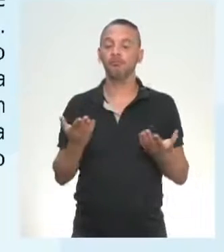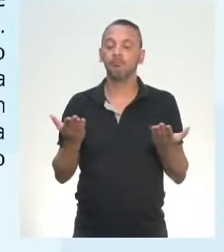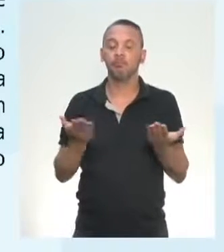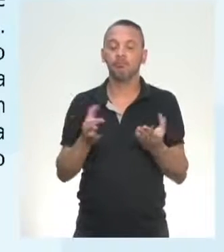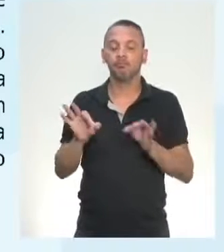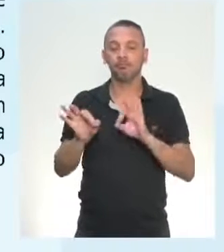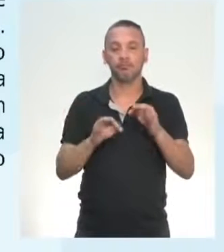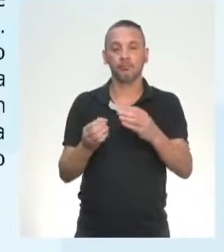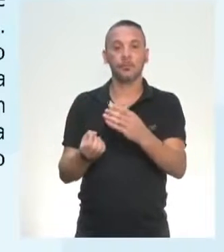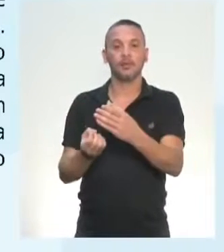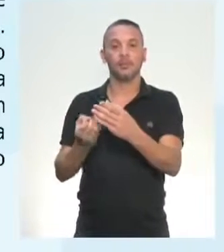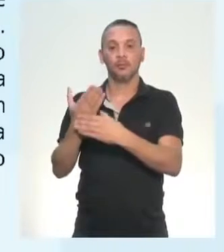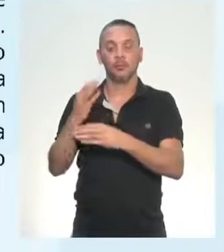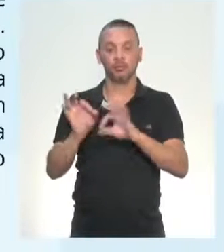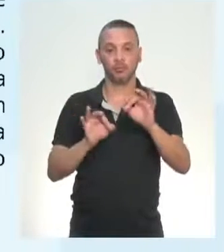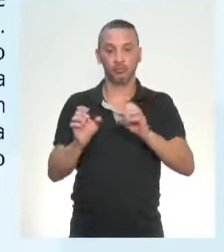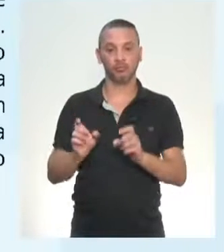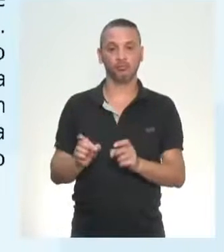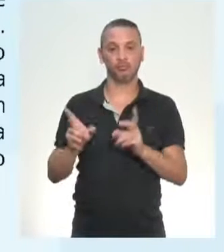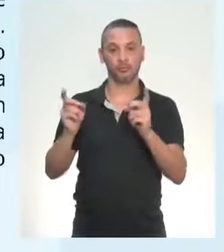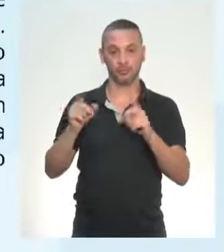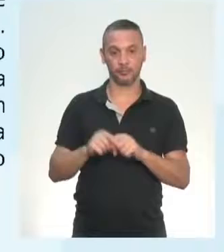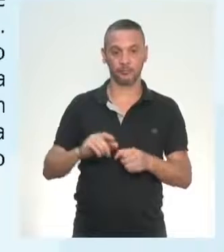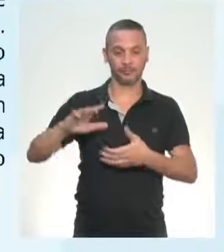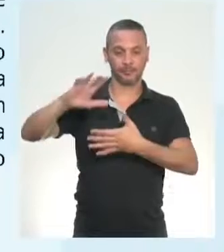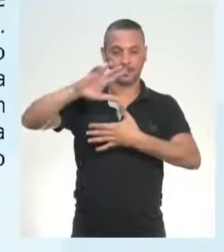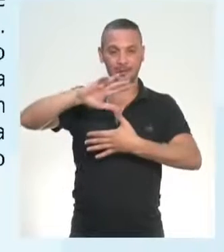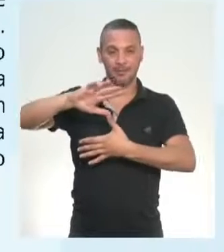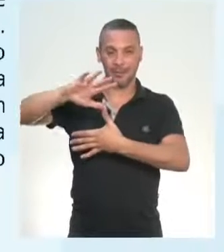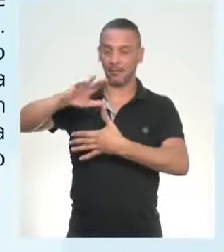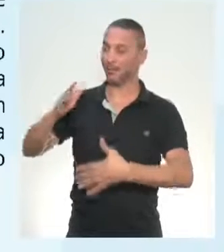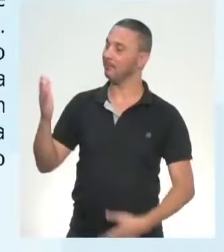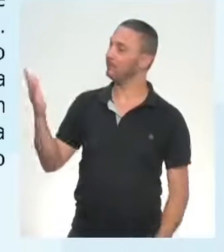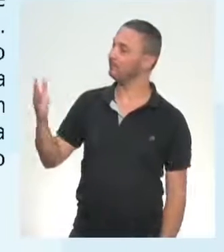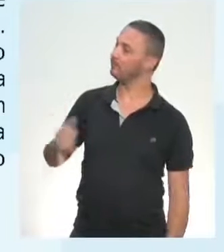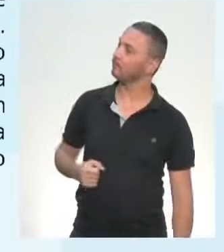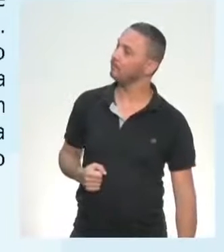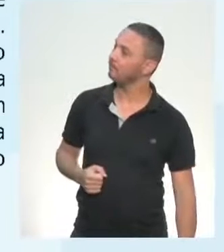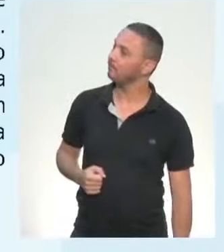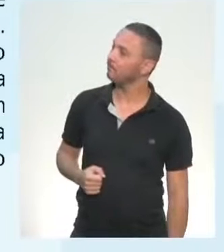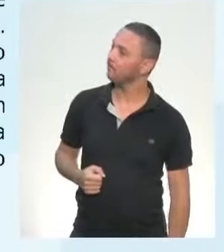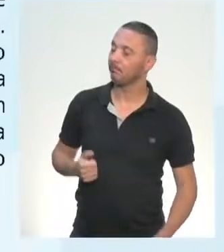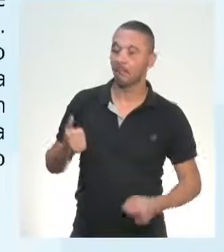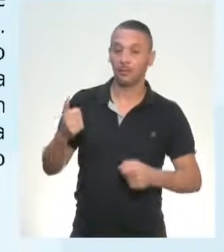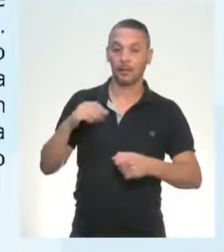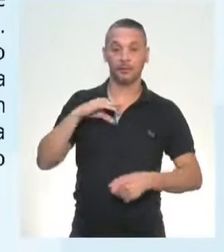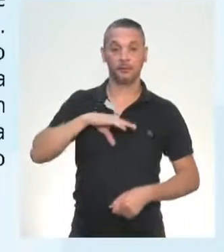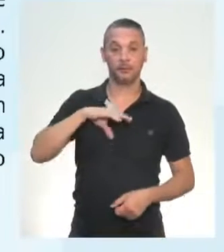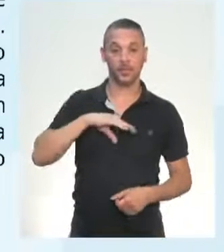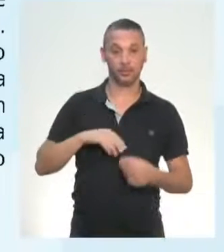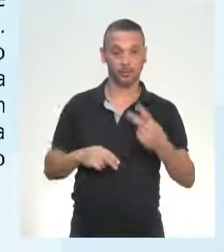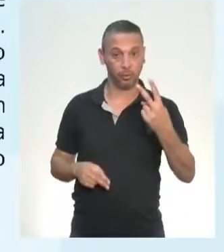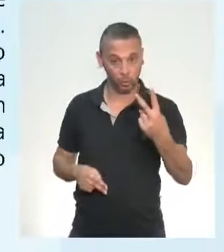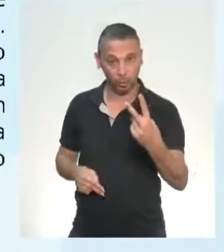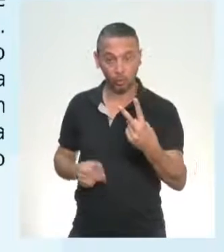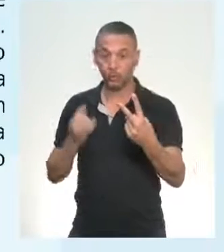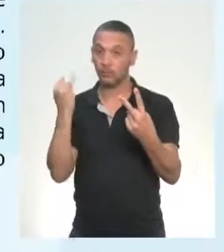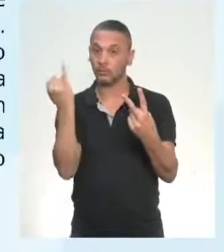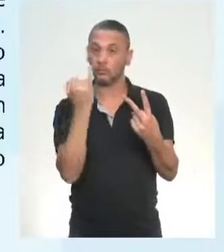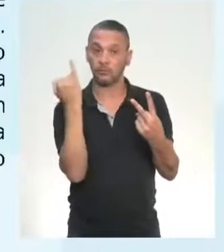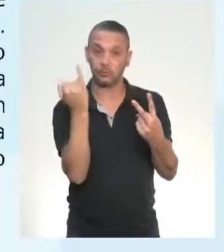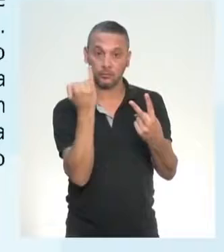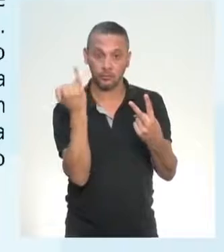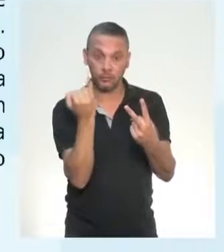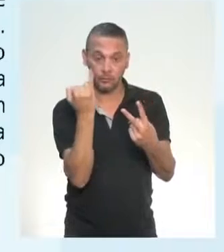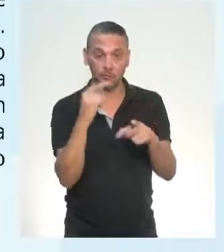transformar em produtos de comércio. E aqui no mapa nós vamos ter aqui duas cidades, né, ali que são muito importantes